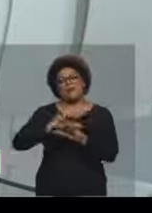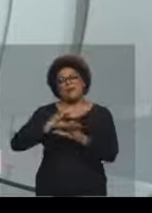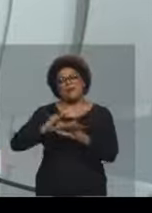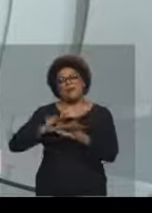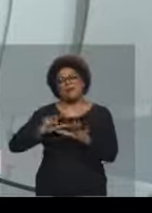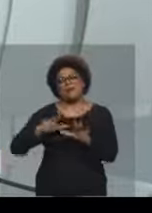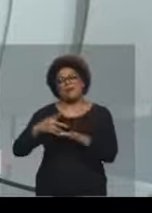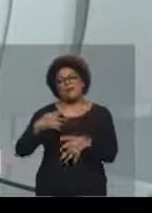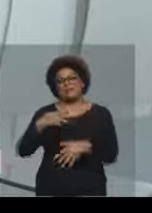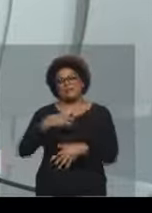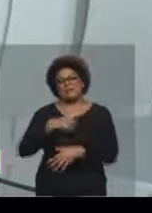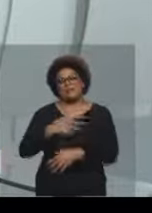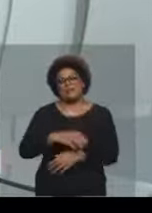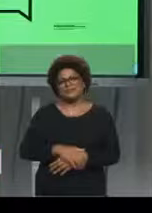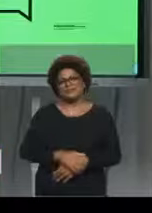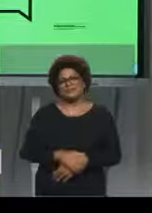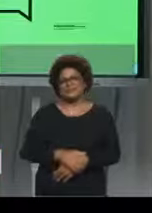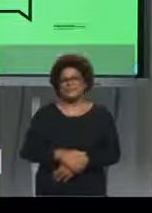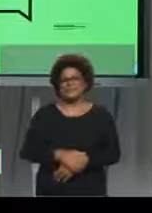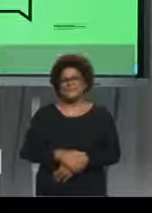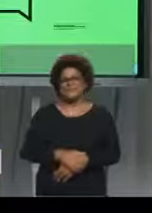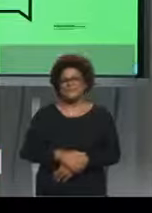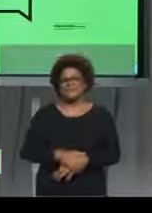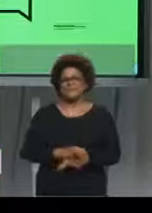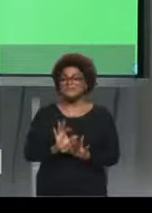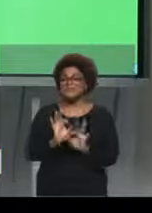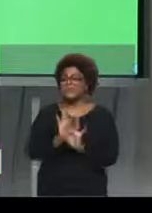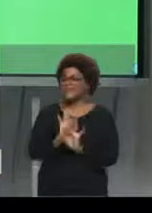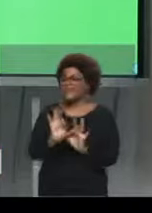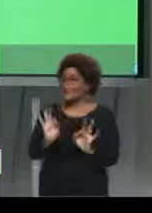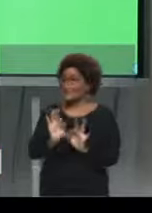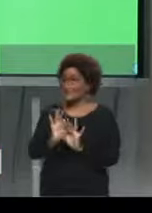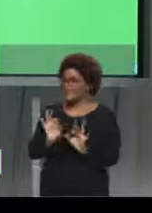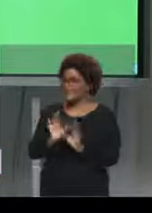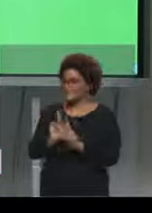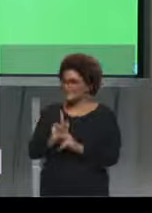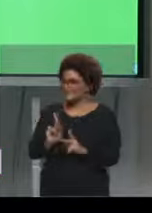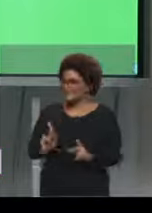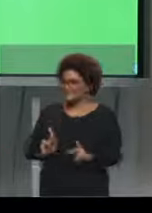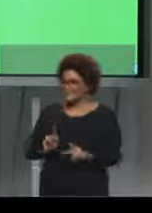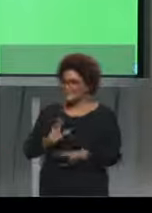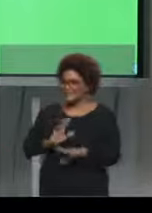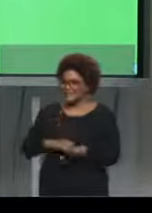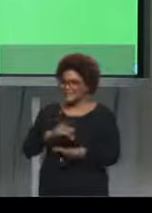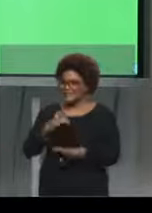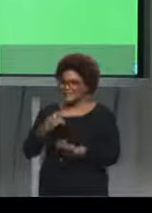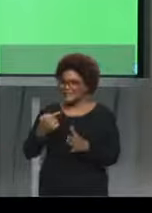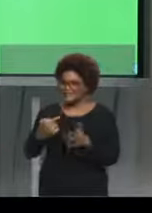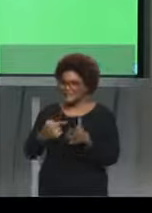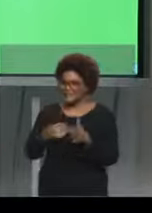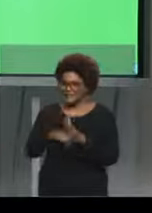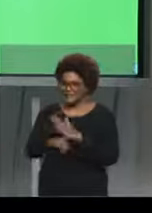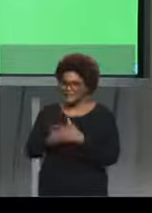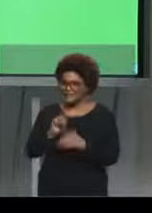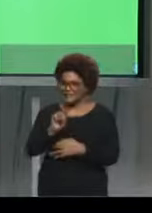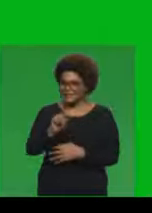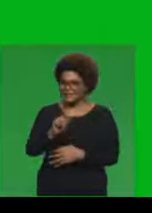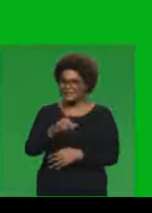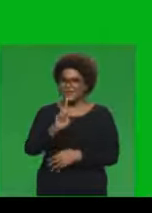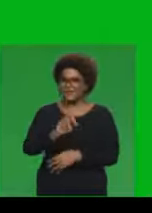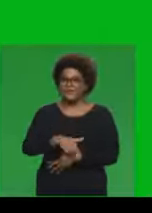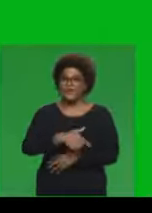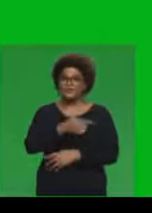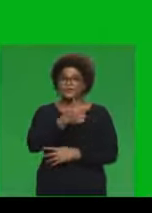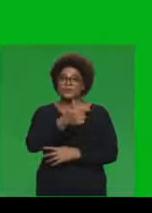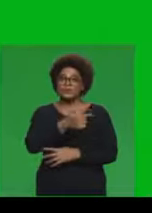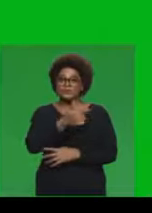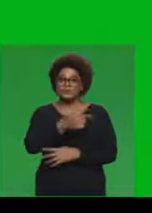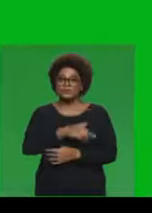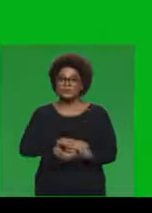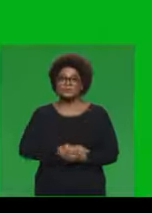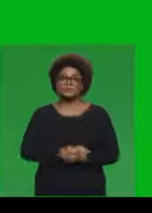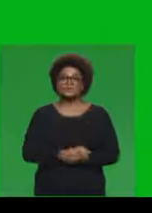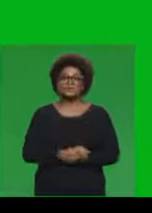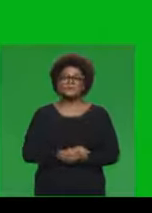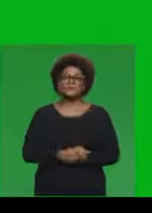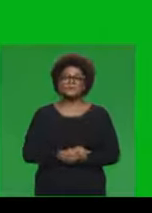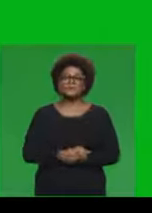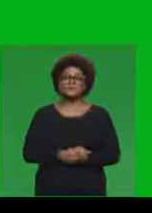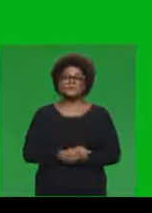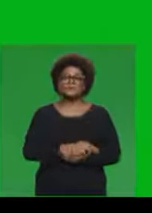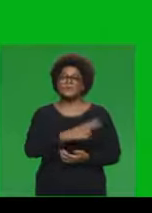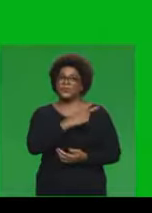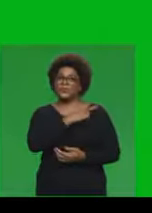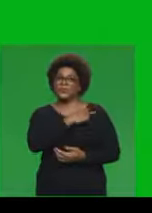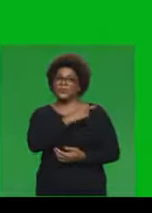idiomáticas. Excelente, professora. Mais uma pergunta para você agora do 2º ano. O que é